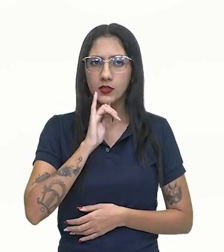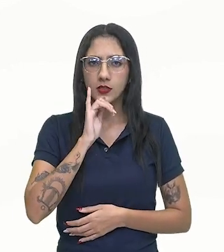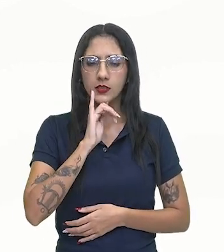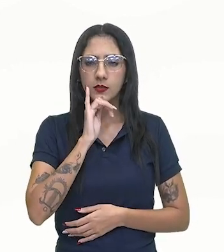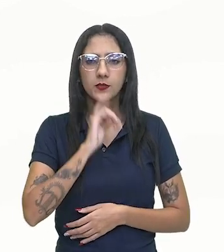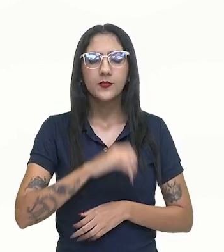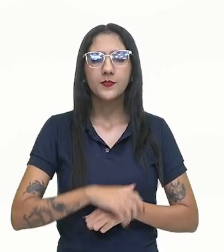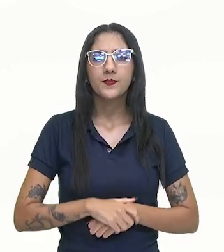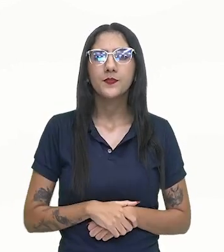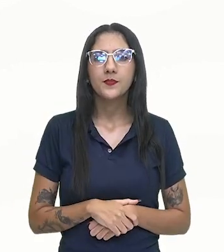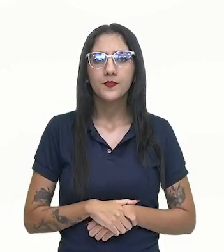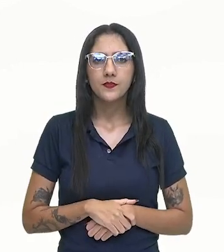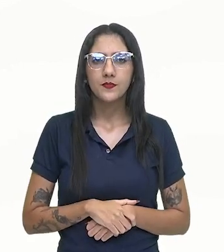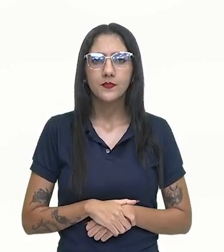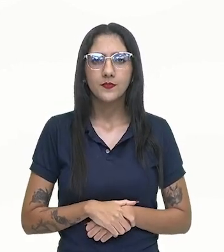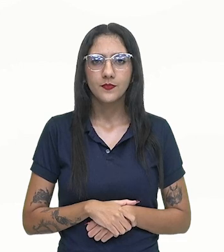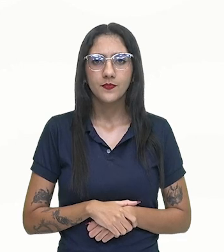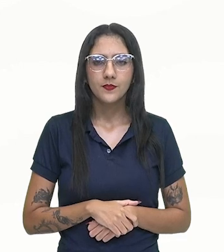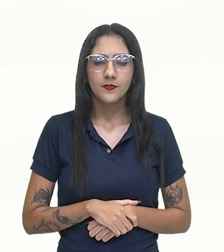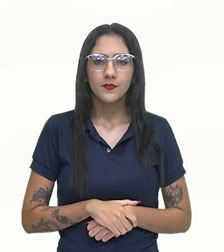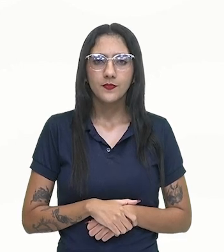unidade, nós temos aí